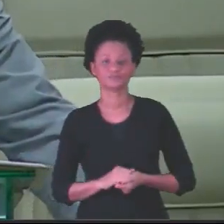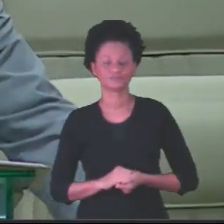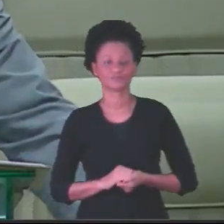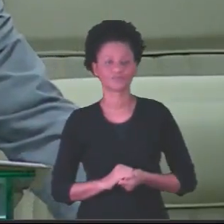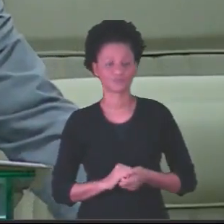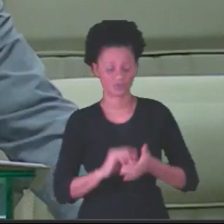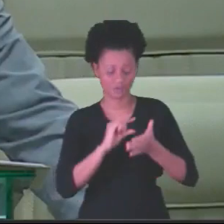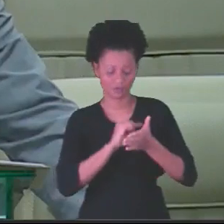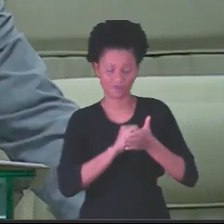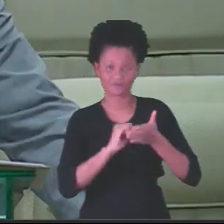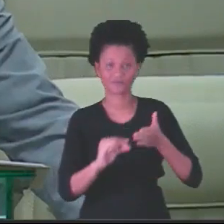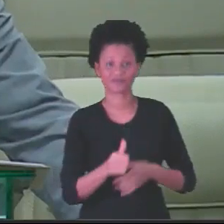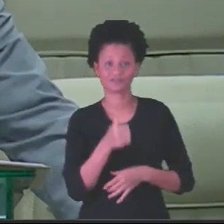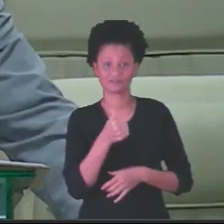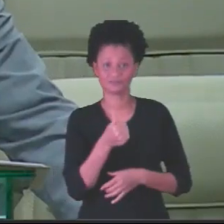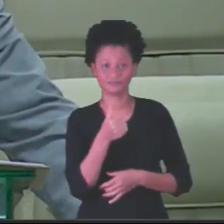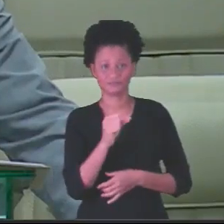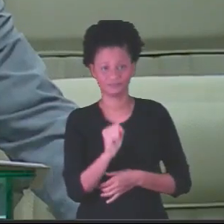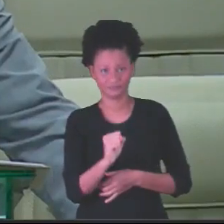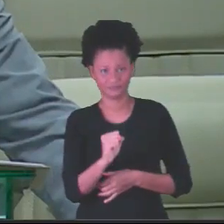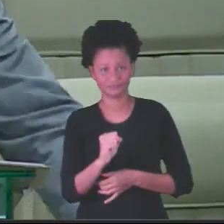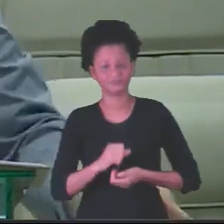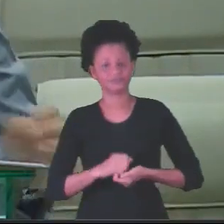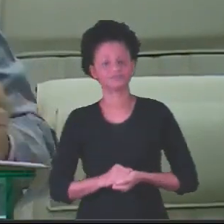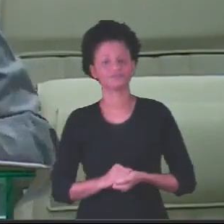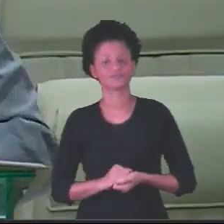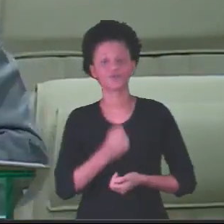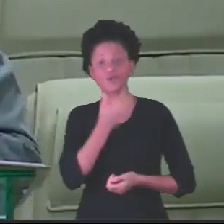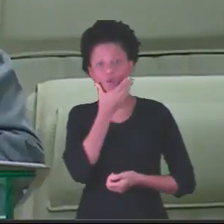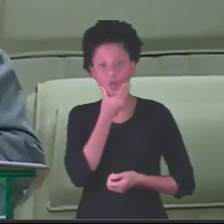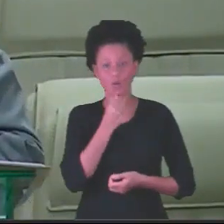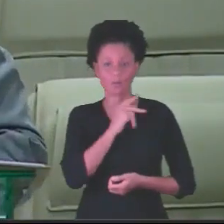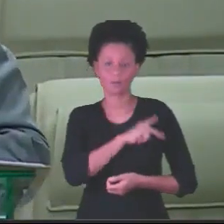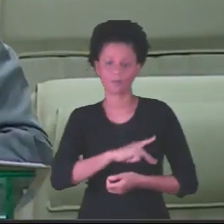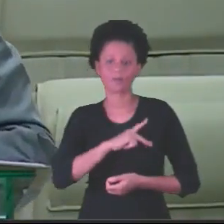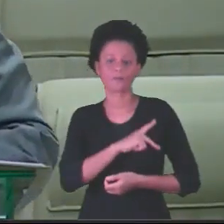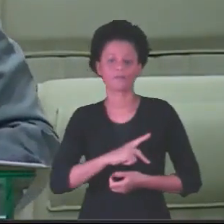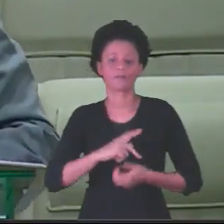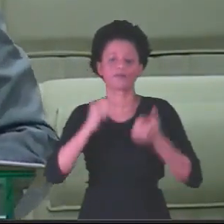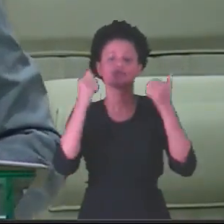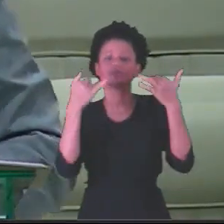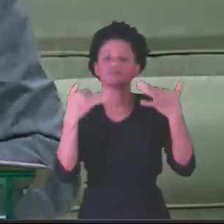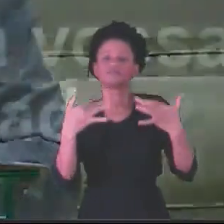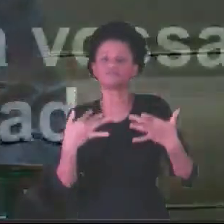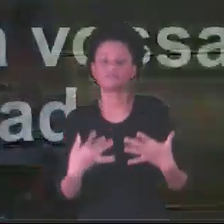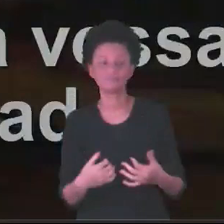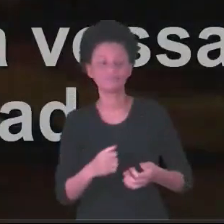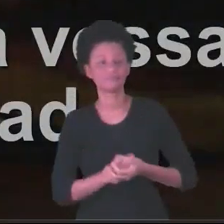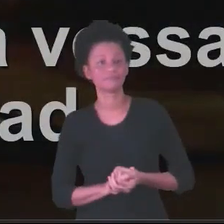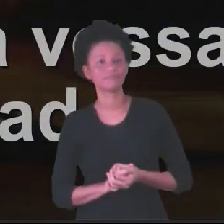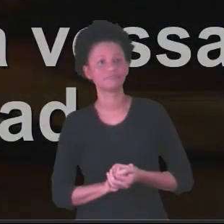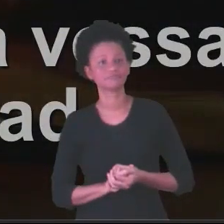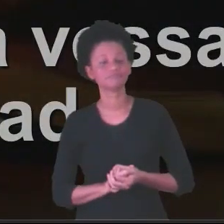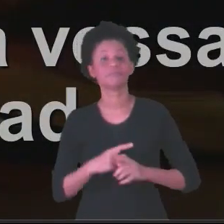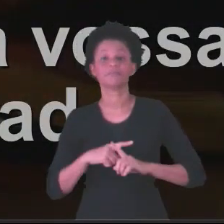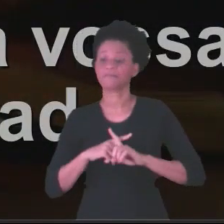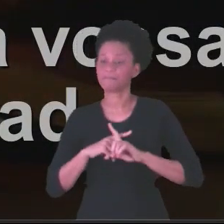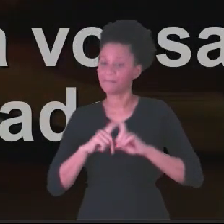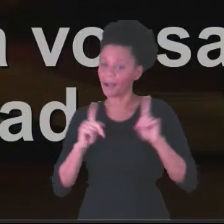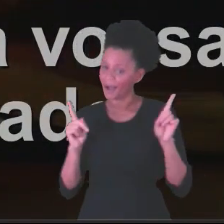no versículo 18 são paulo diz assim é mais bastante tem